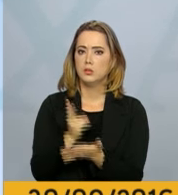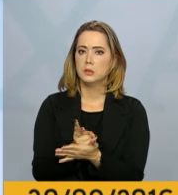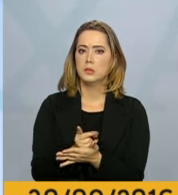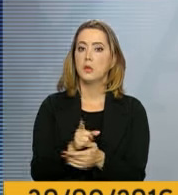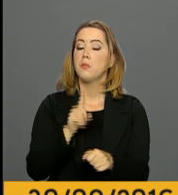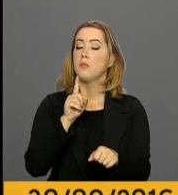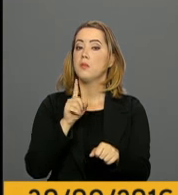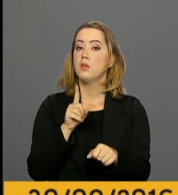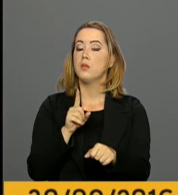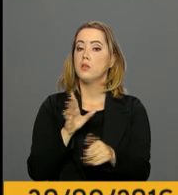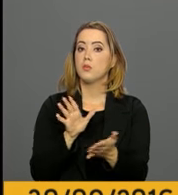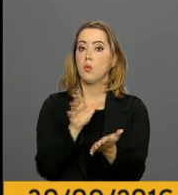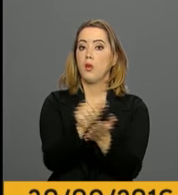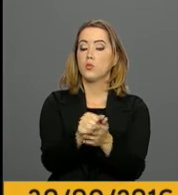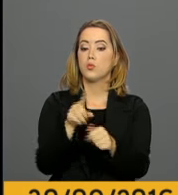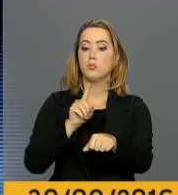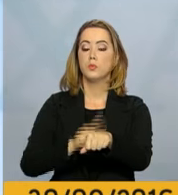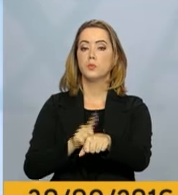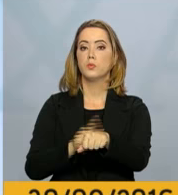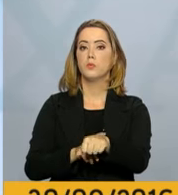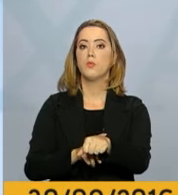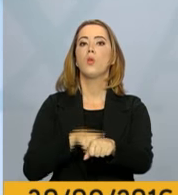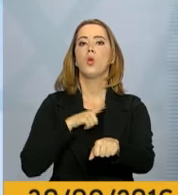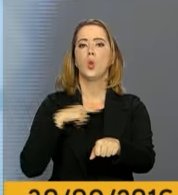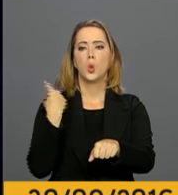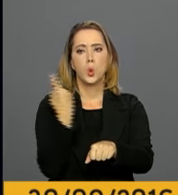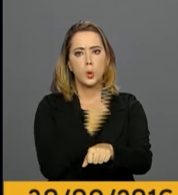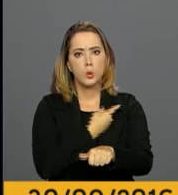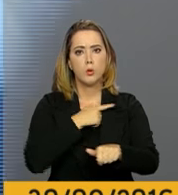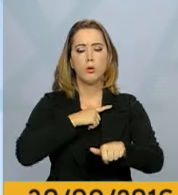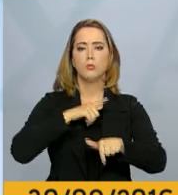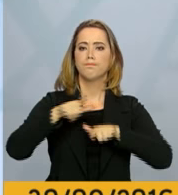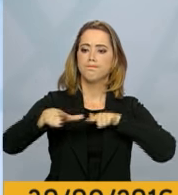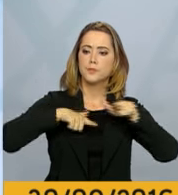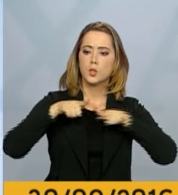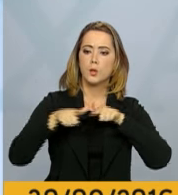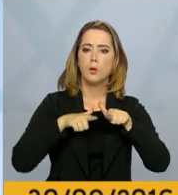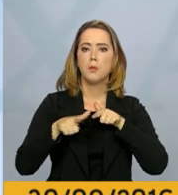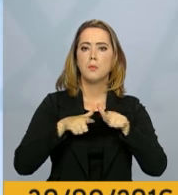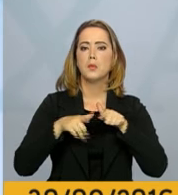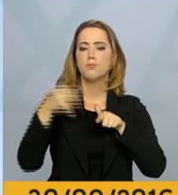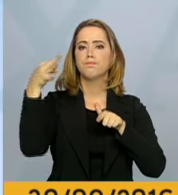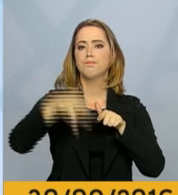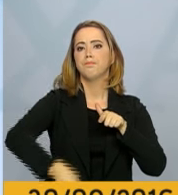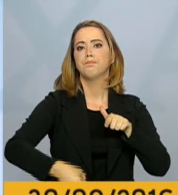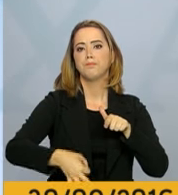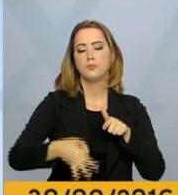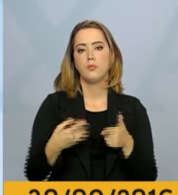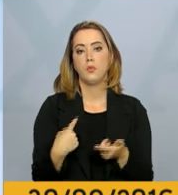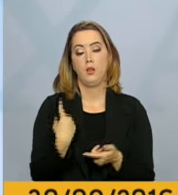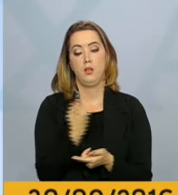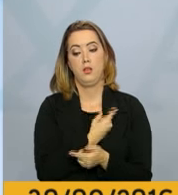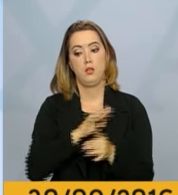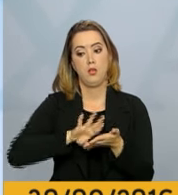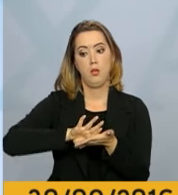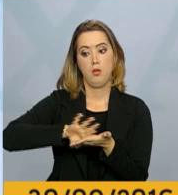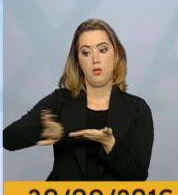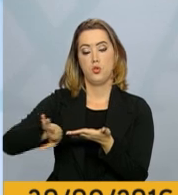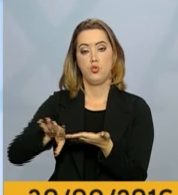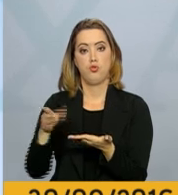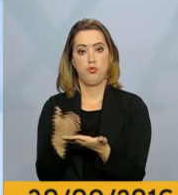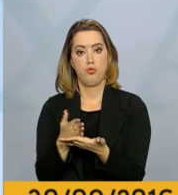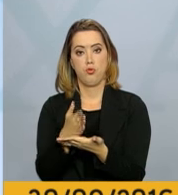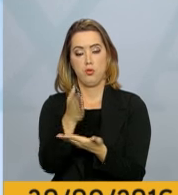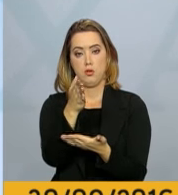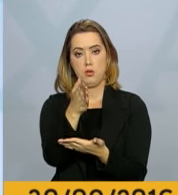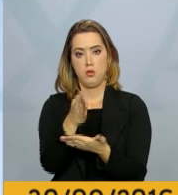interinato, exercemos a presidência na sua plenitude. Eu até costumo fazer uma distinção entre a figura física